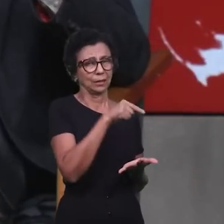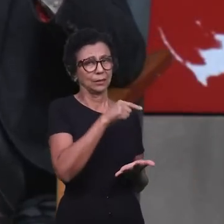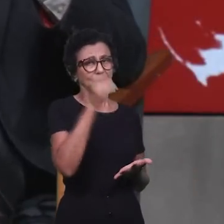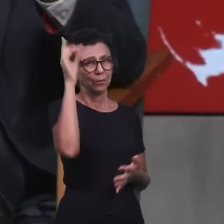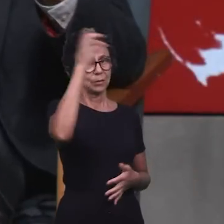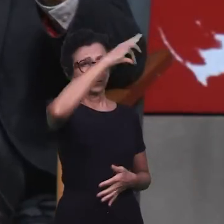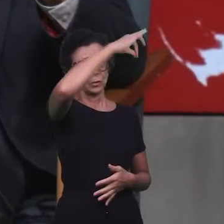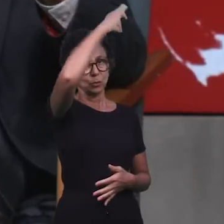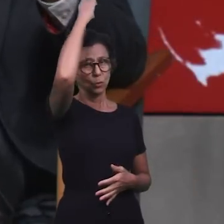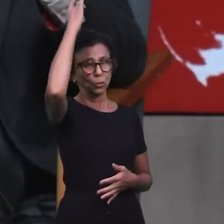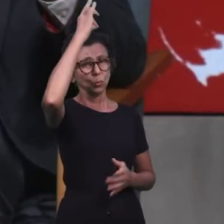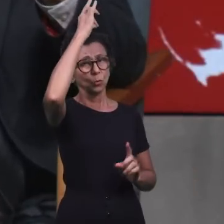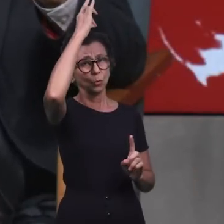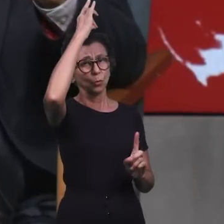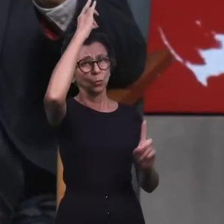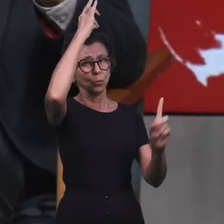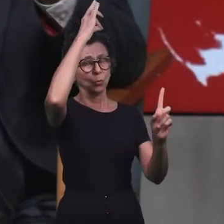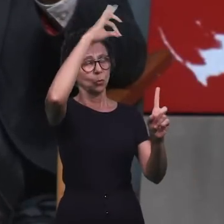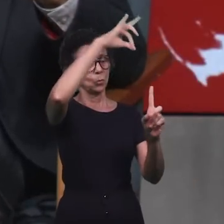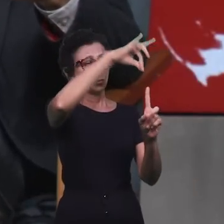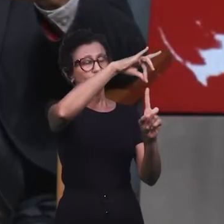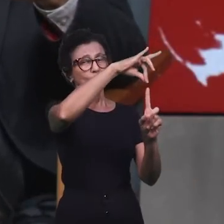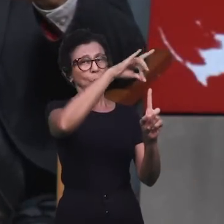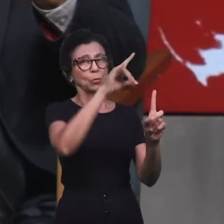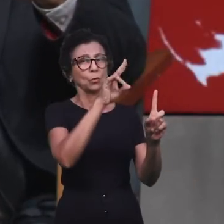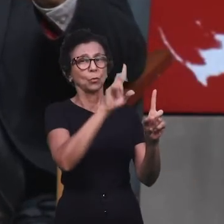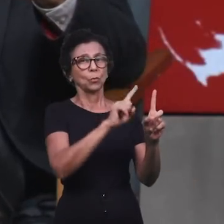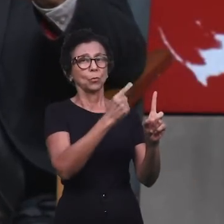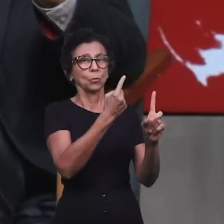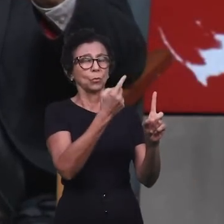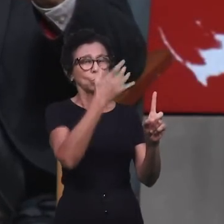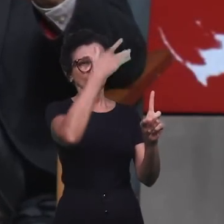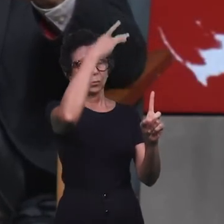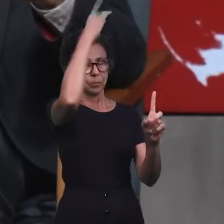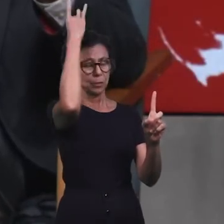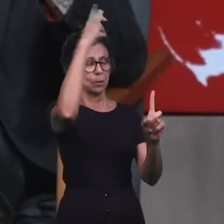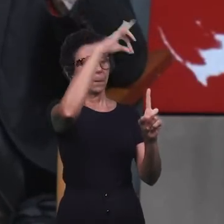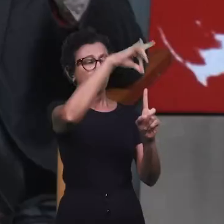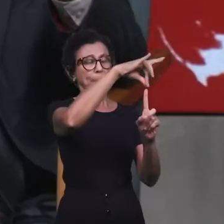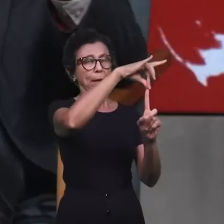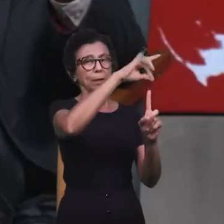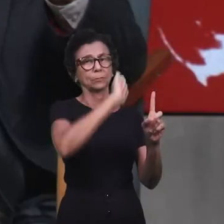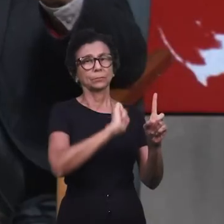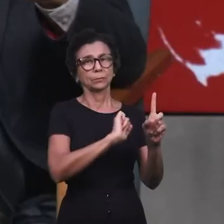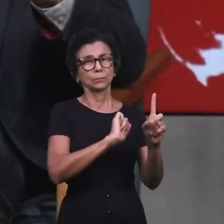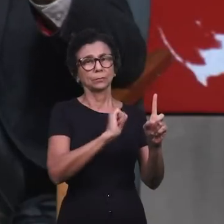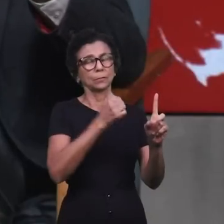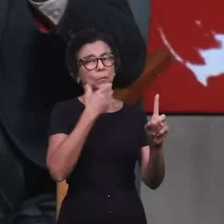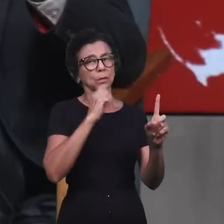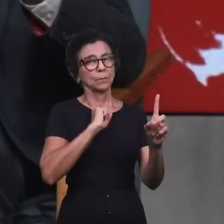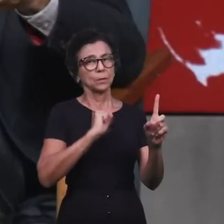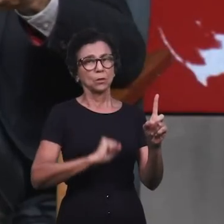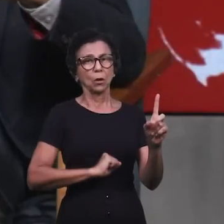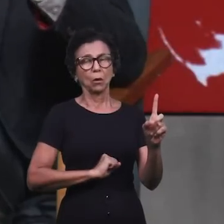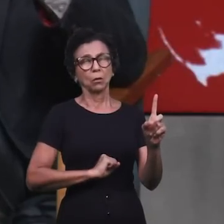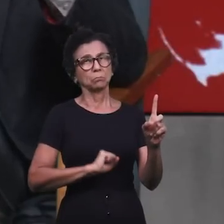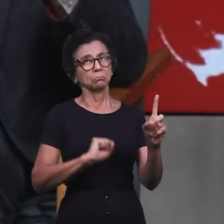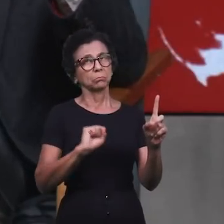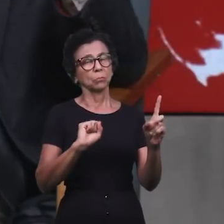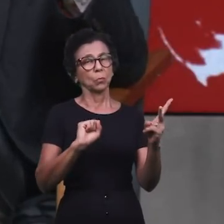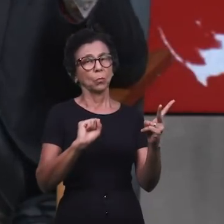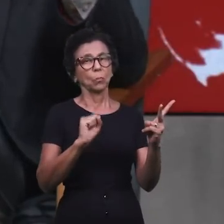Santo operava de maneira individual. O sacerdote, o